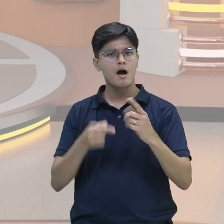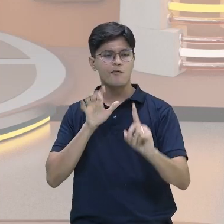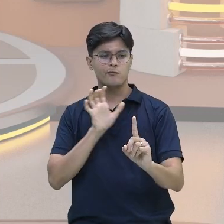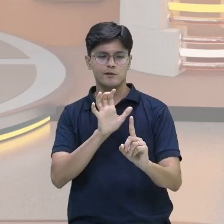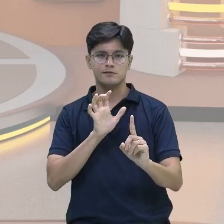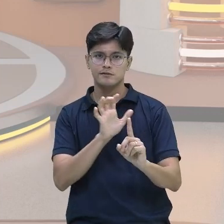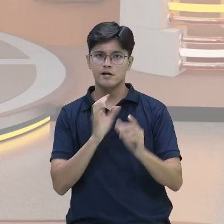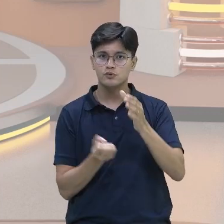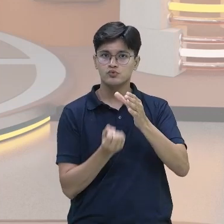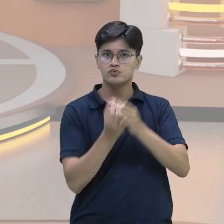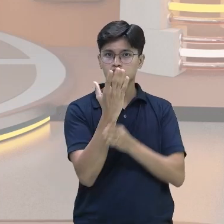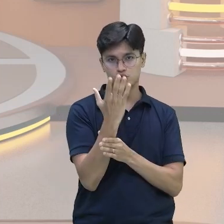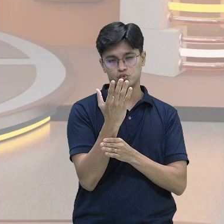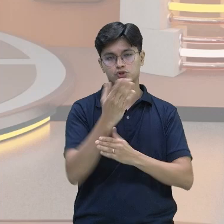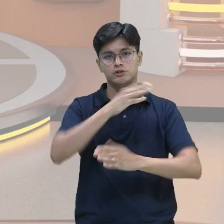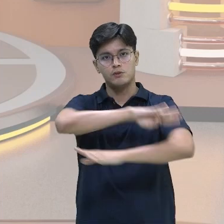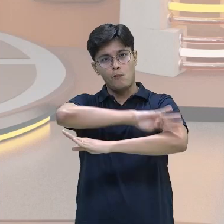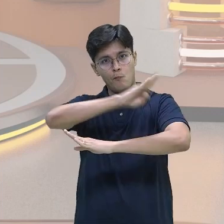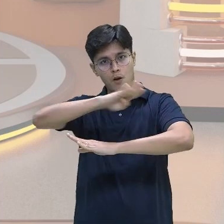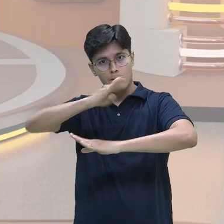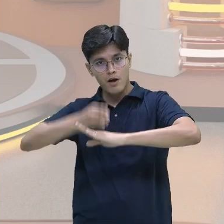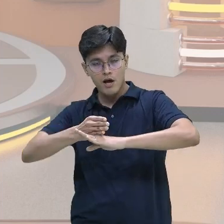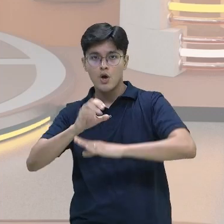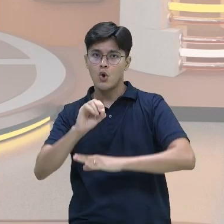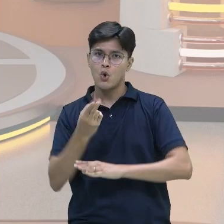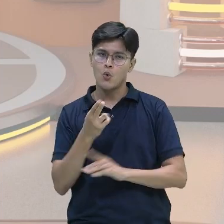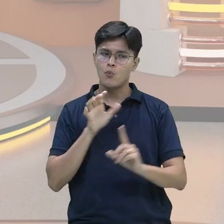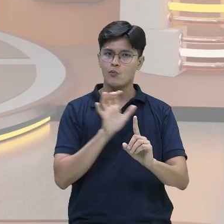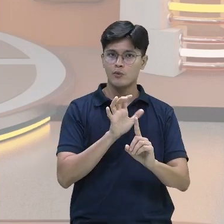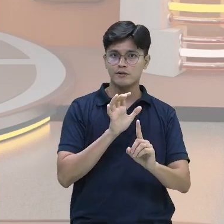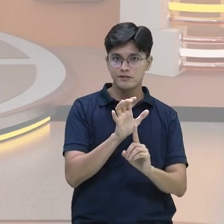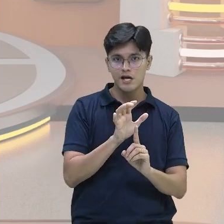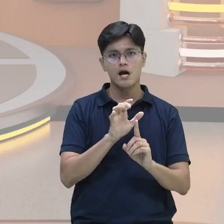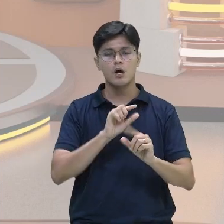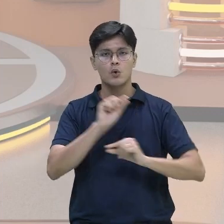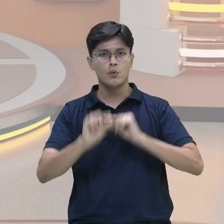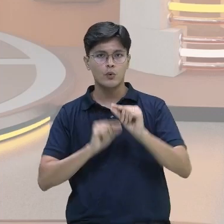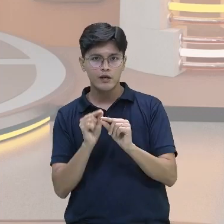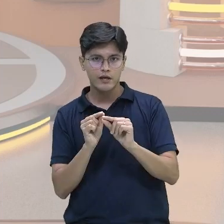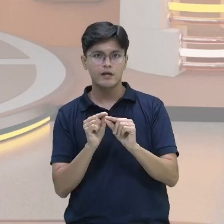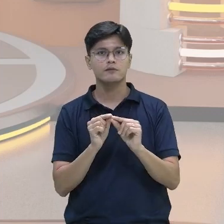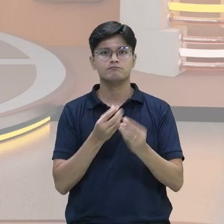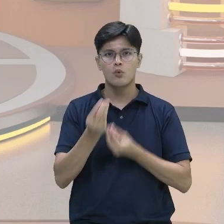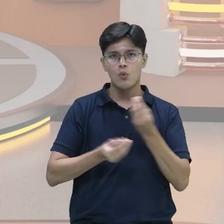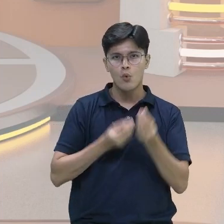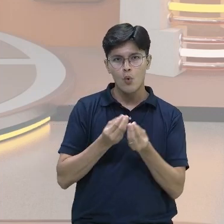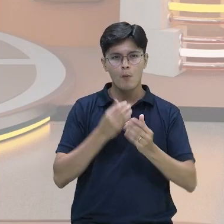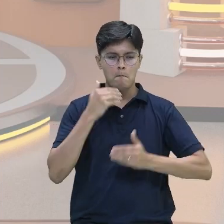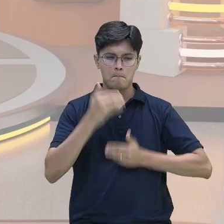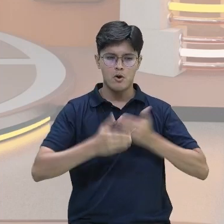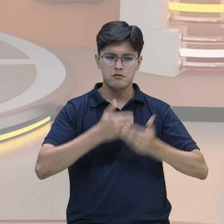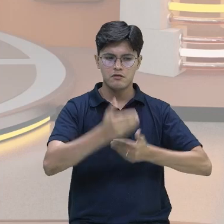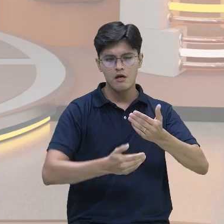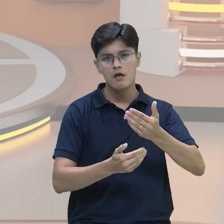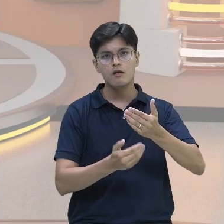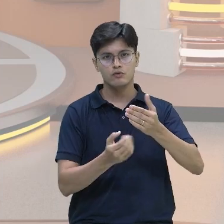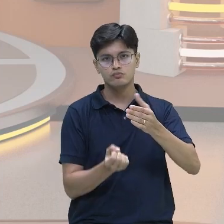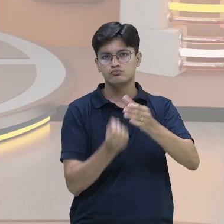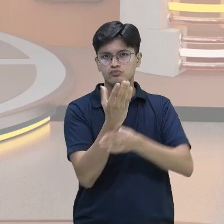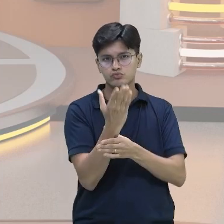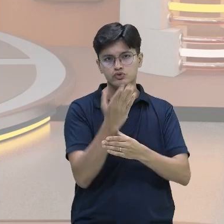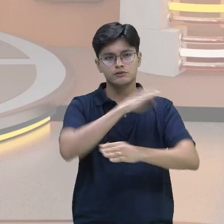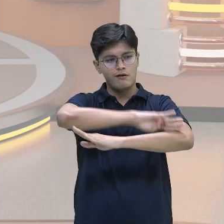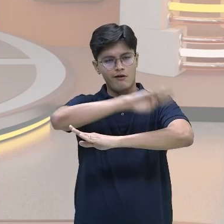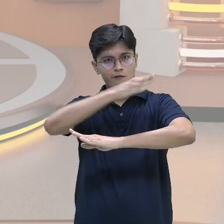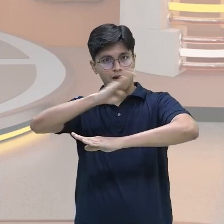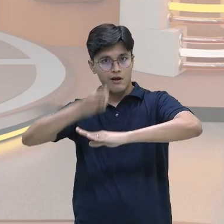nosso relevo, né, ou modelar o nosso relevo, e também nós vamos falar sobre as formas da Terra, né? Então nós vamos